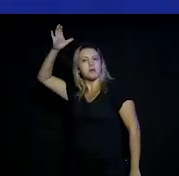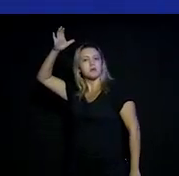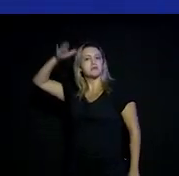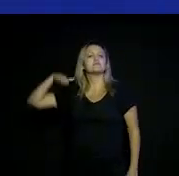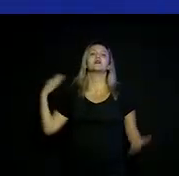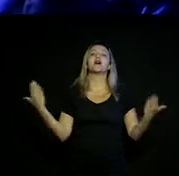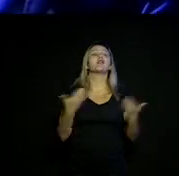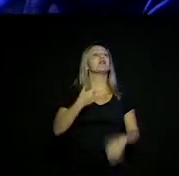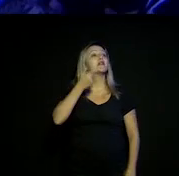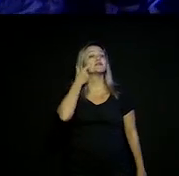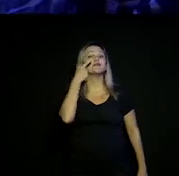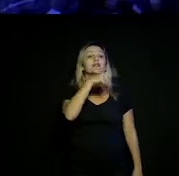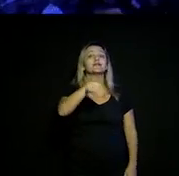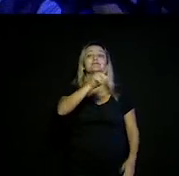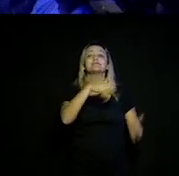ouvir.